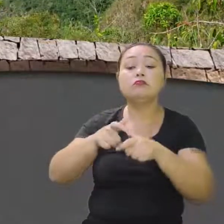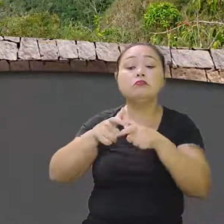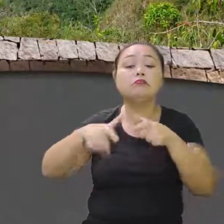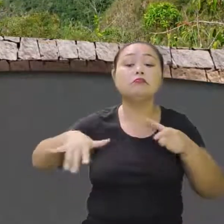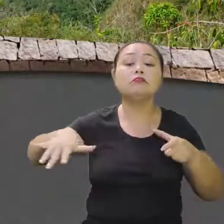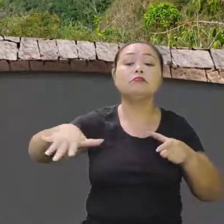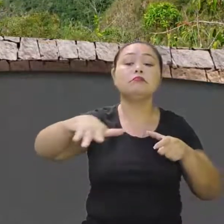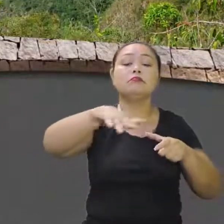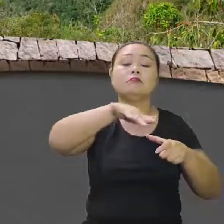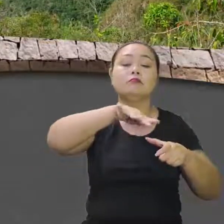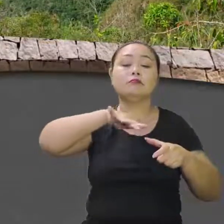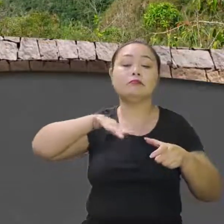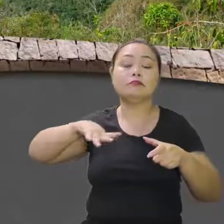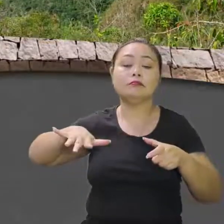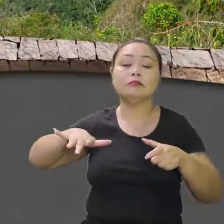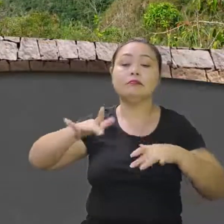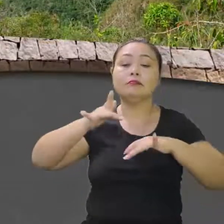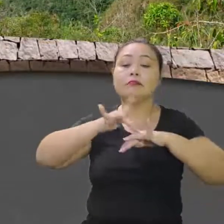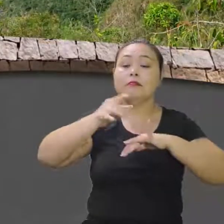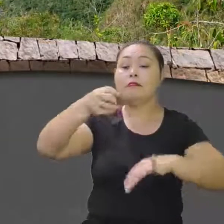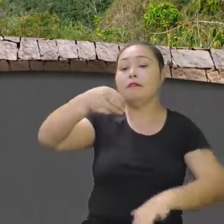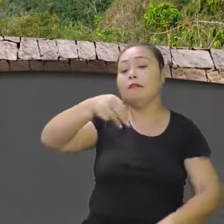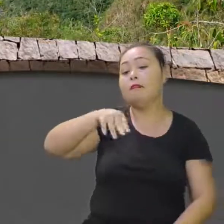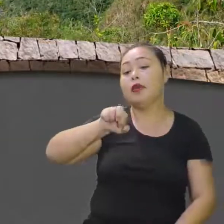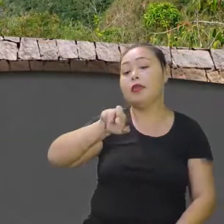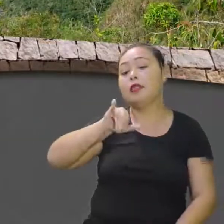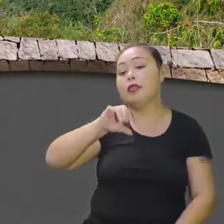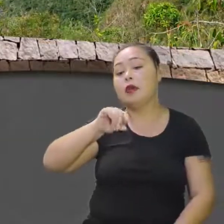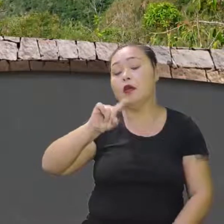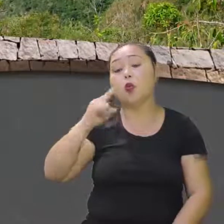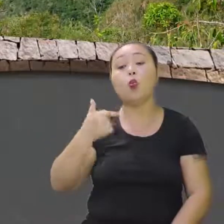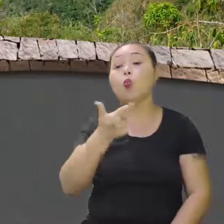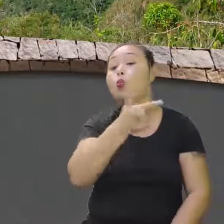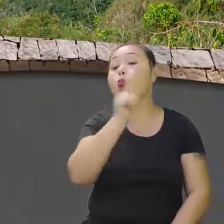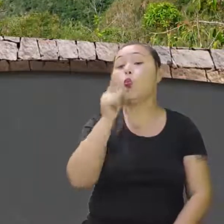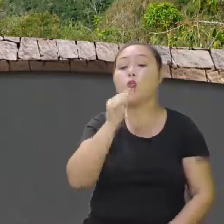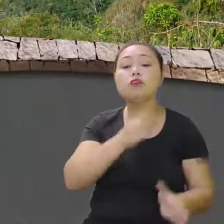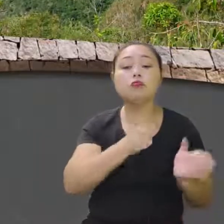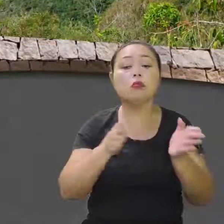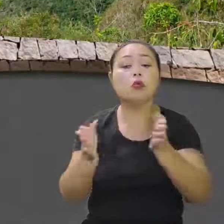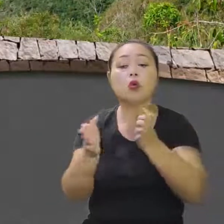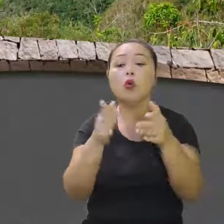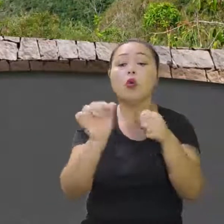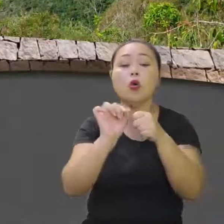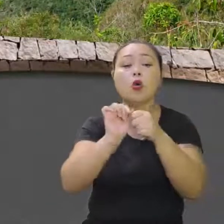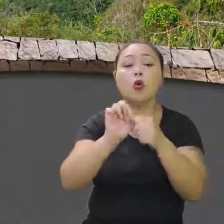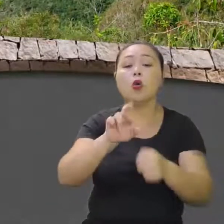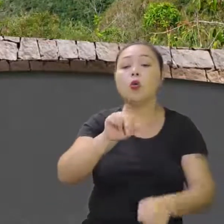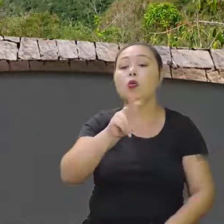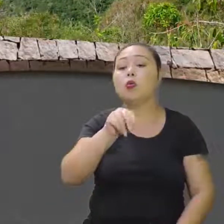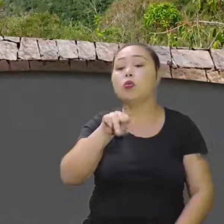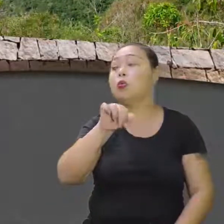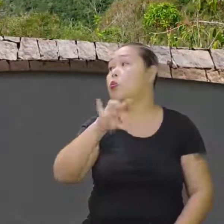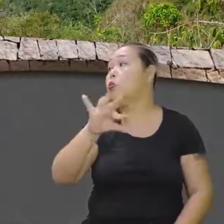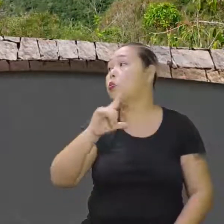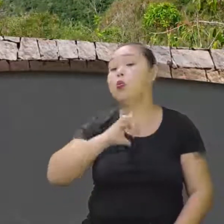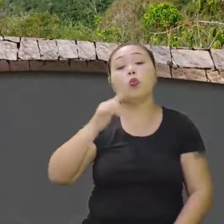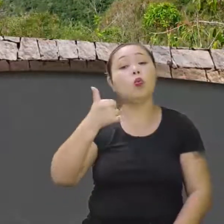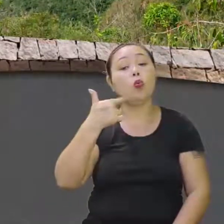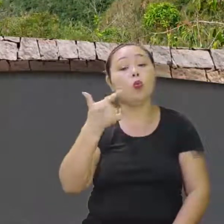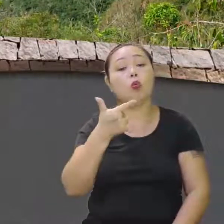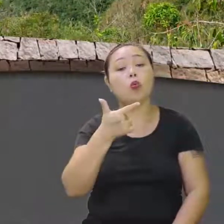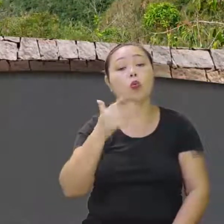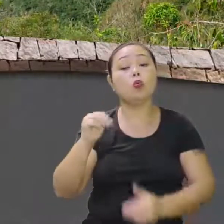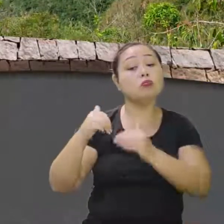de minério. Temos aqui agora o Rio Roosevelt aí, Por ano, passou aí